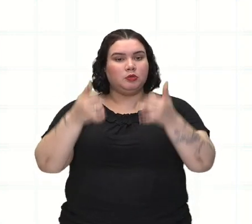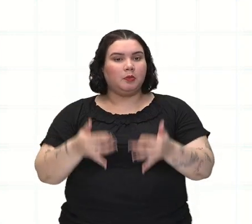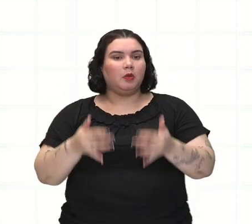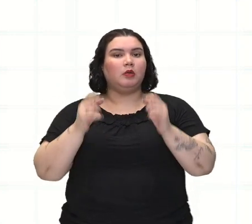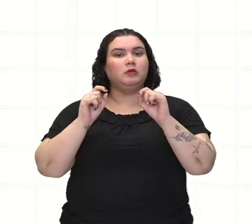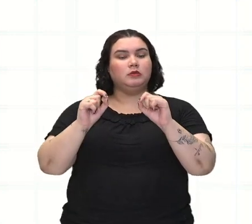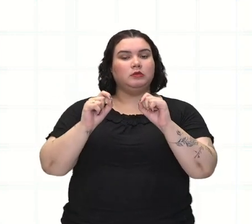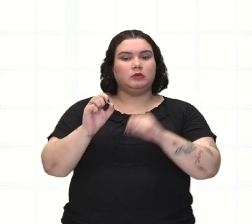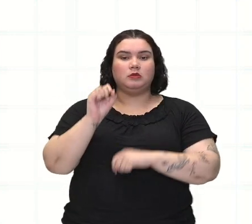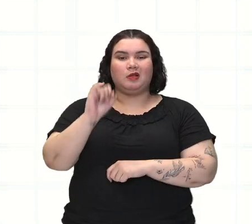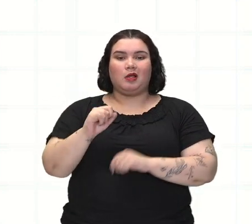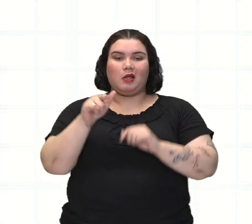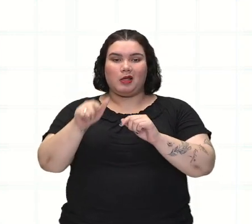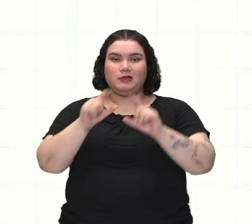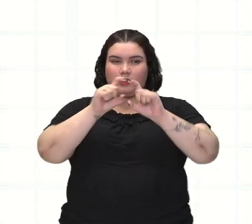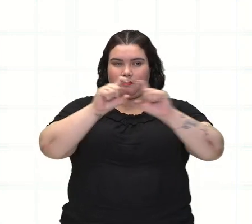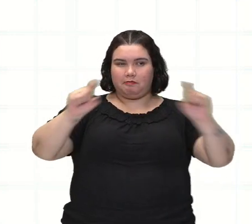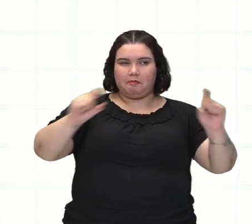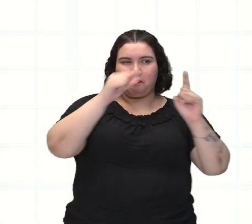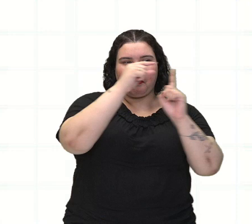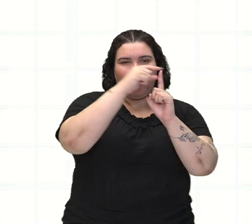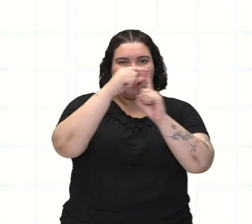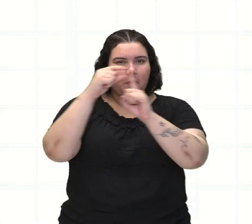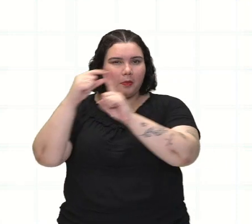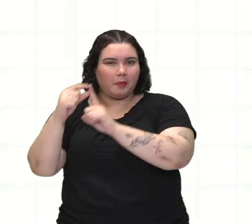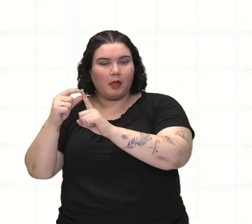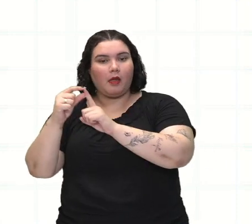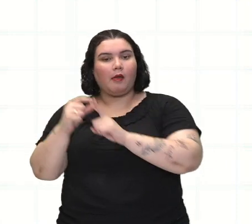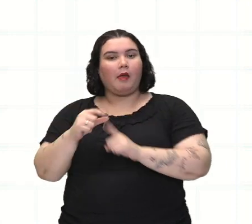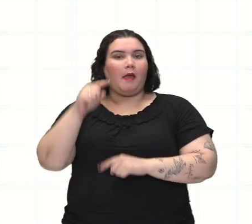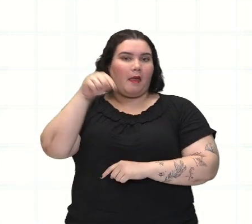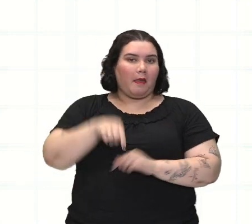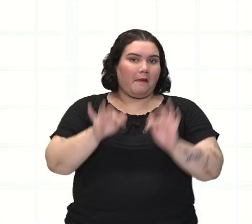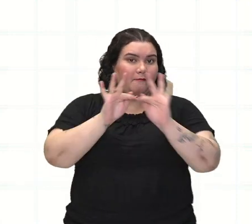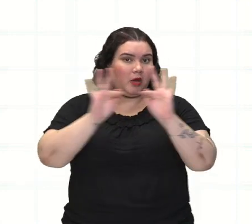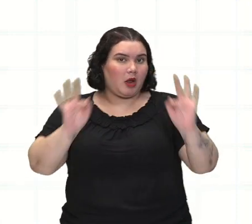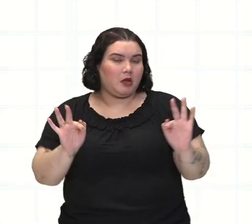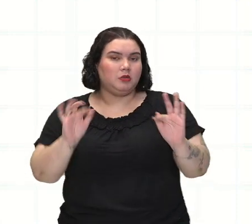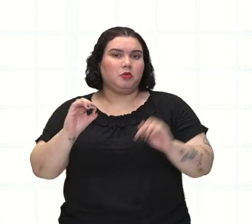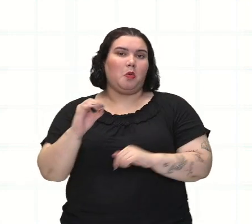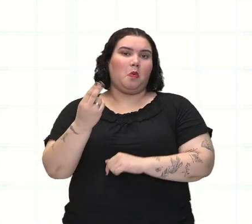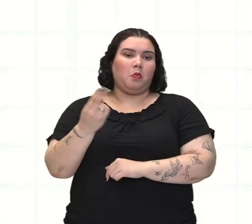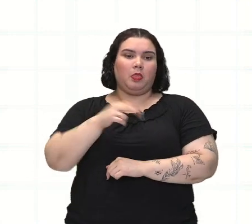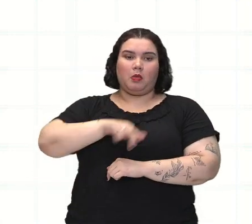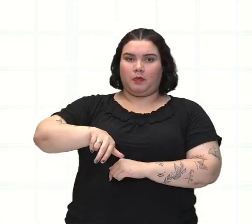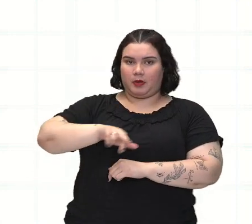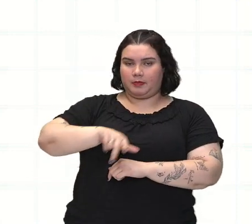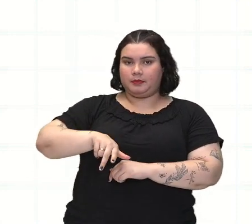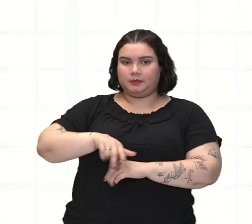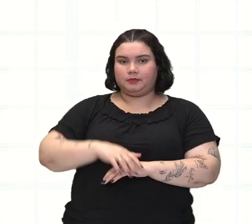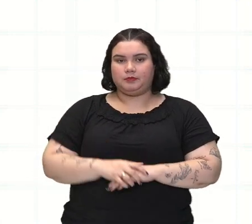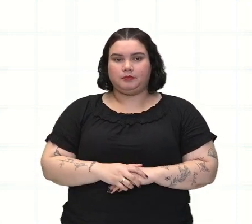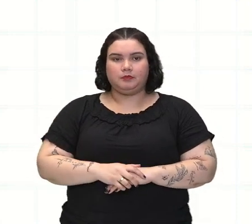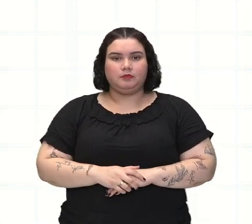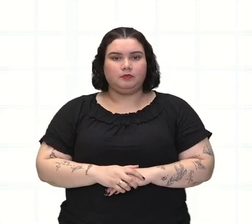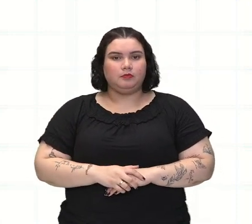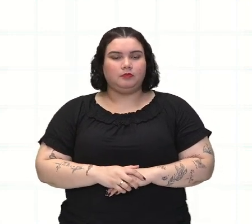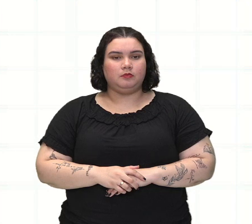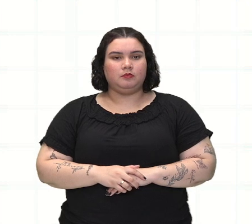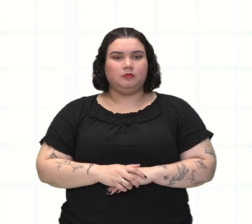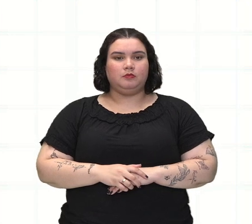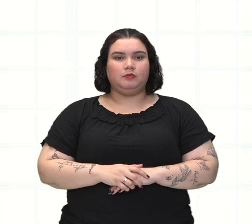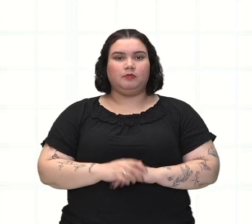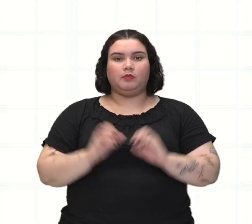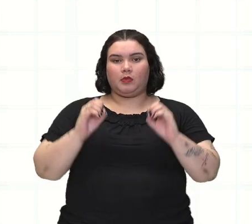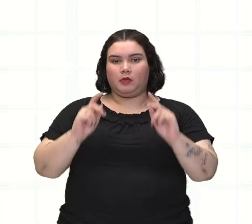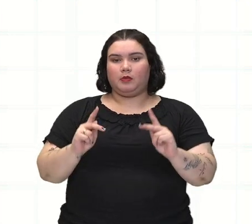definir se o enunciado ele é uma frase ou não. Pois bem, quero que vocês... Vamos voltar novamente para a cartela do conceito